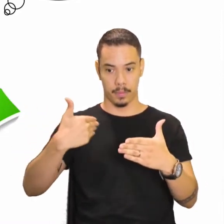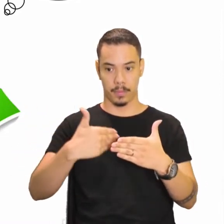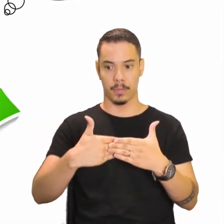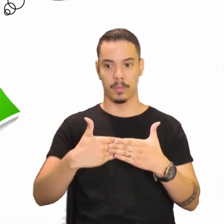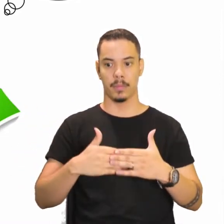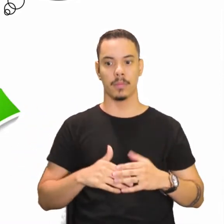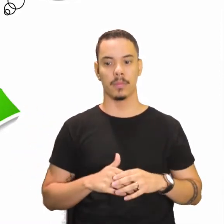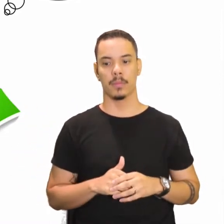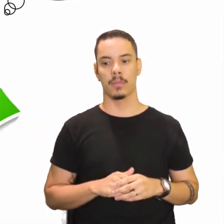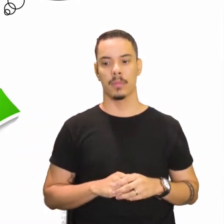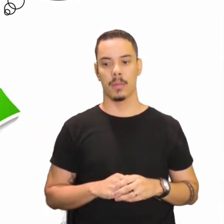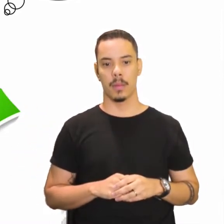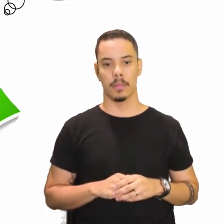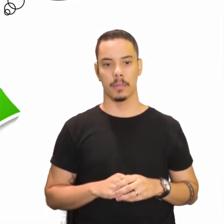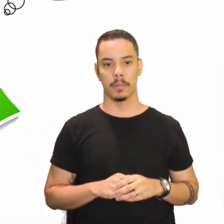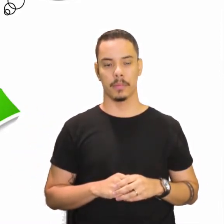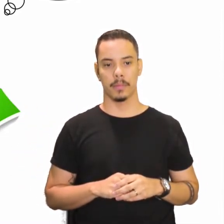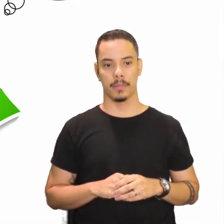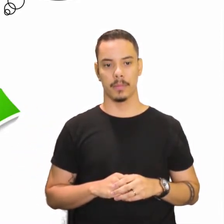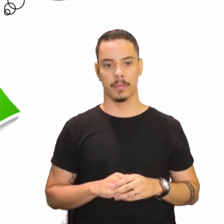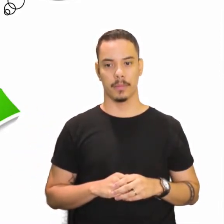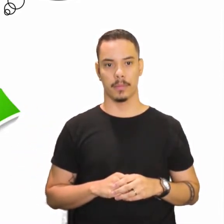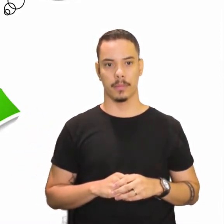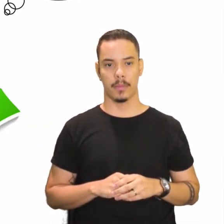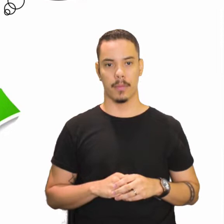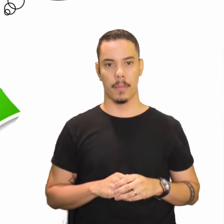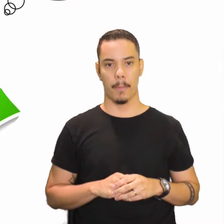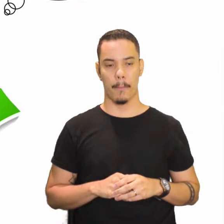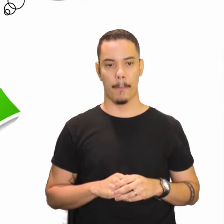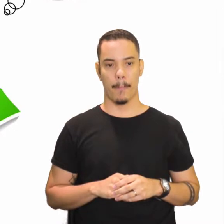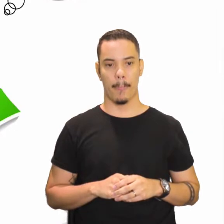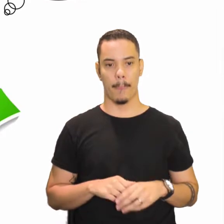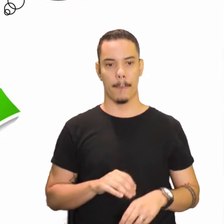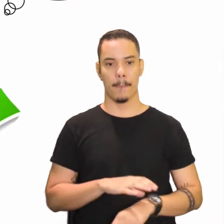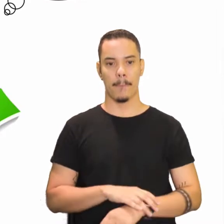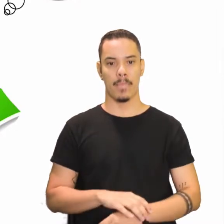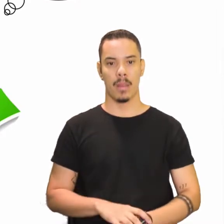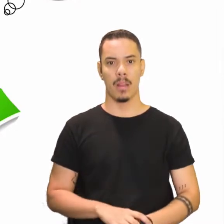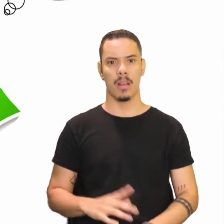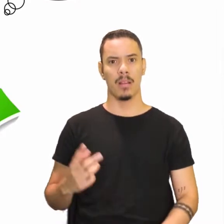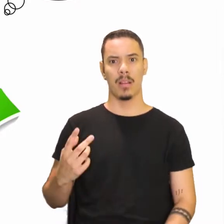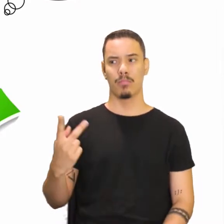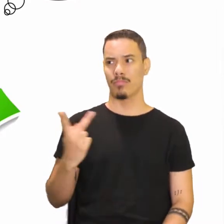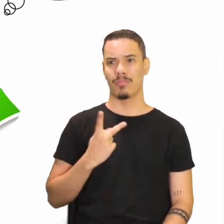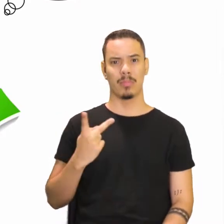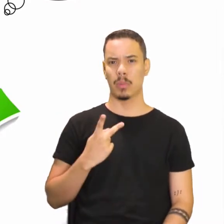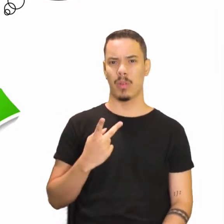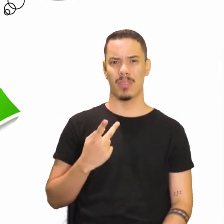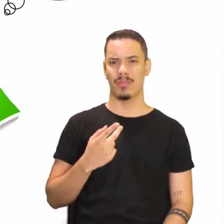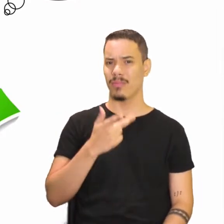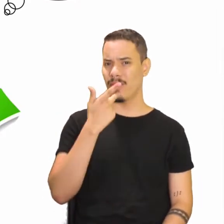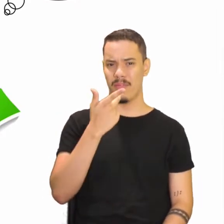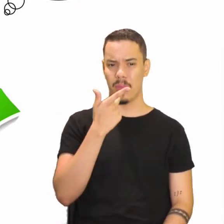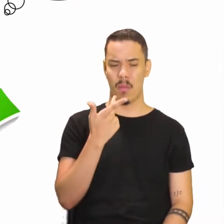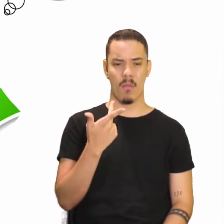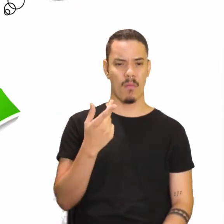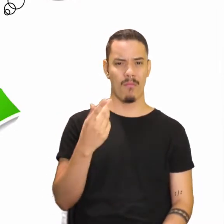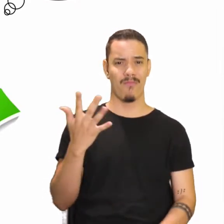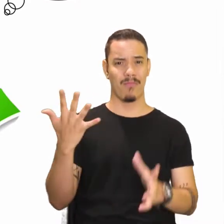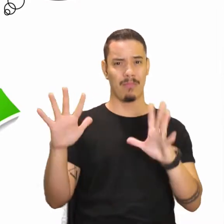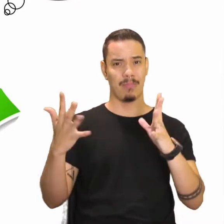Vamos lá. Mais um exemplo aqui para vocês. Não nos falamos há cerca